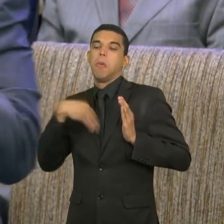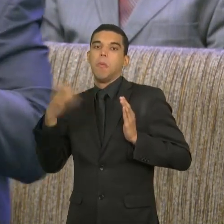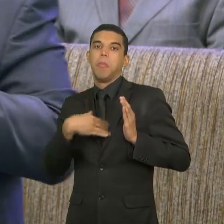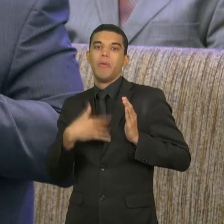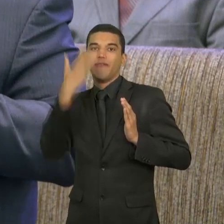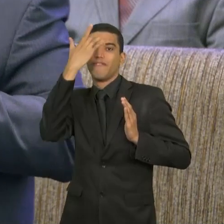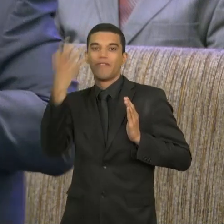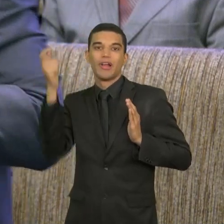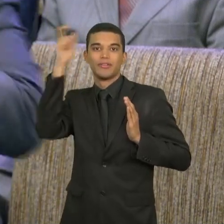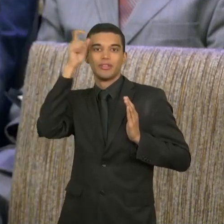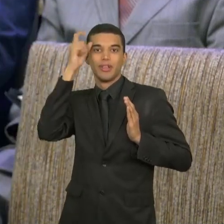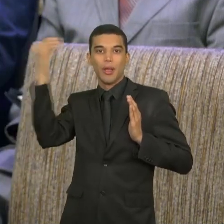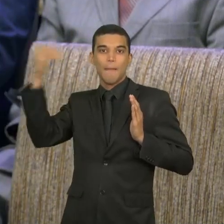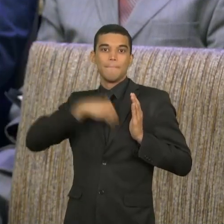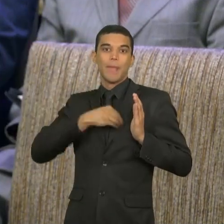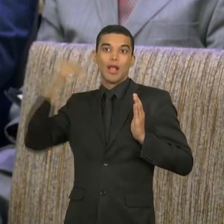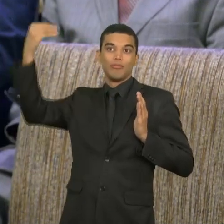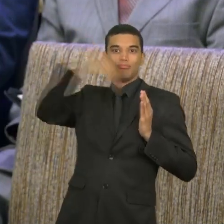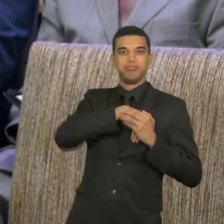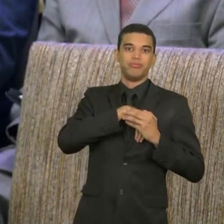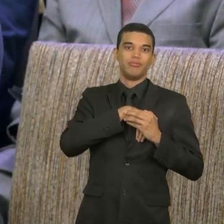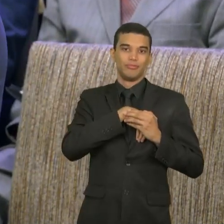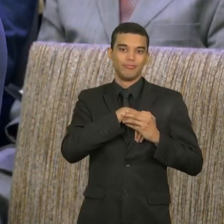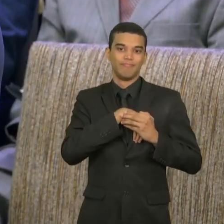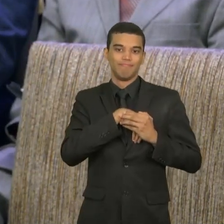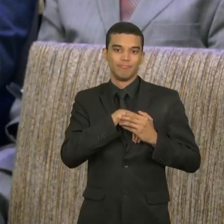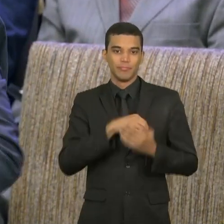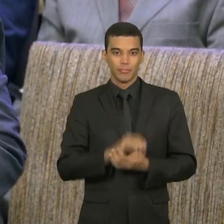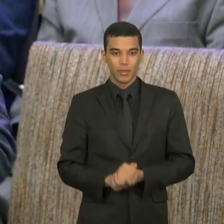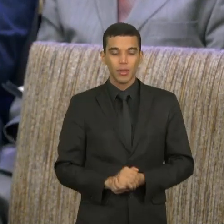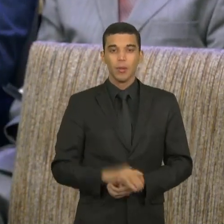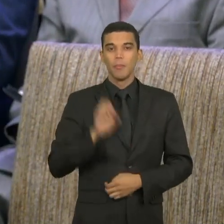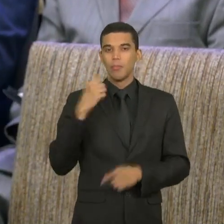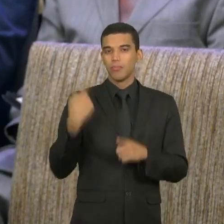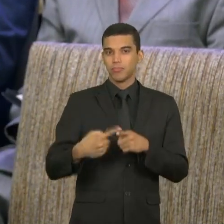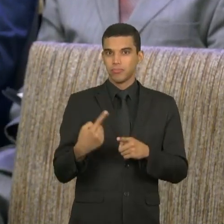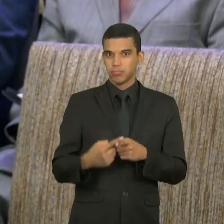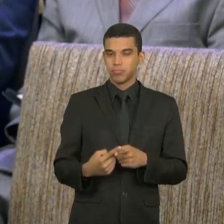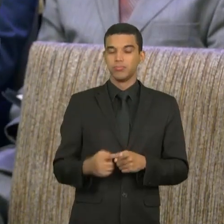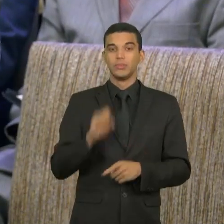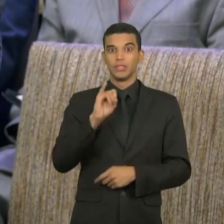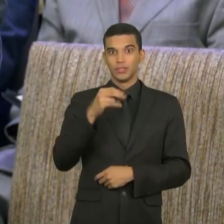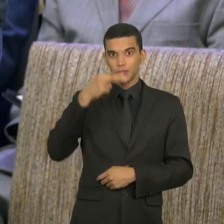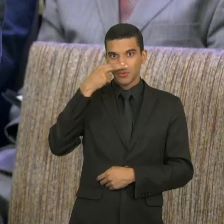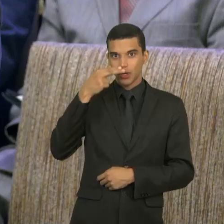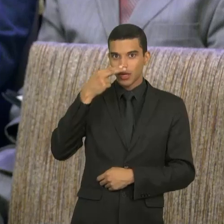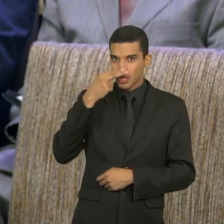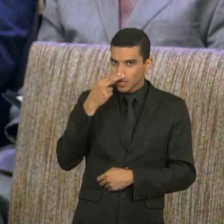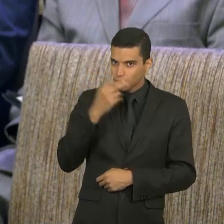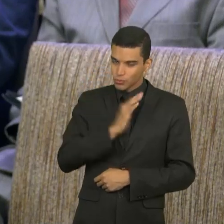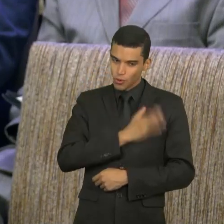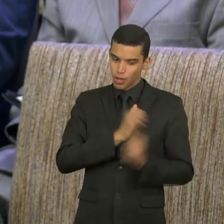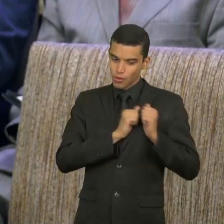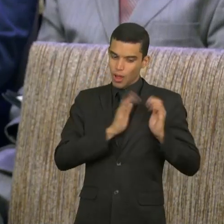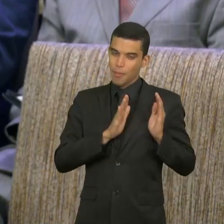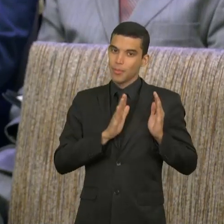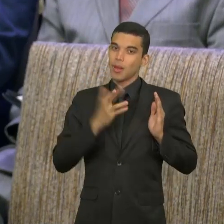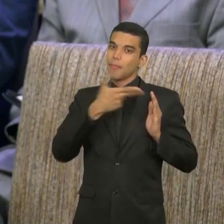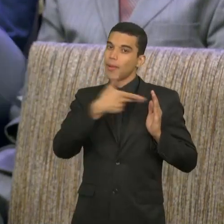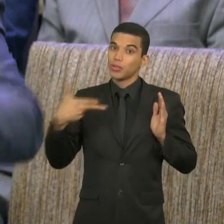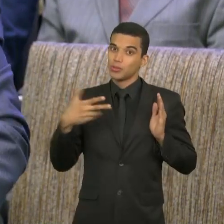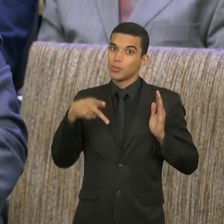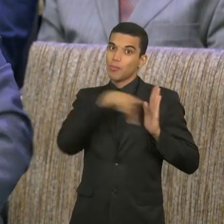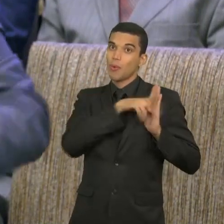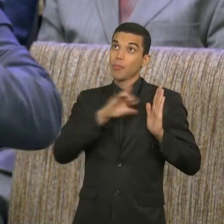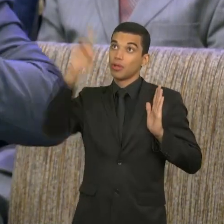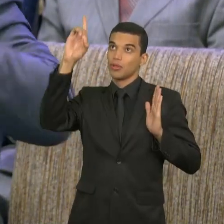já tá cheio e vem a conversa fiada e você falando já tá cheio cuidando da serpente você fala não me engana porque já tá